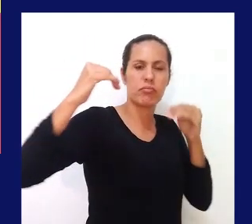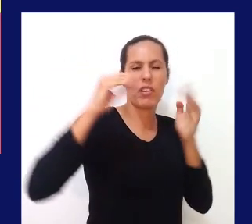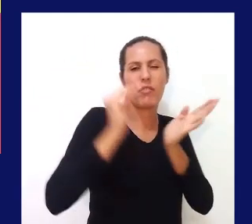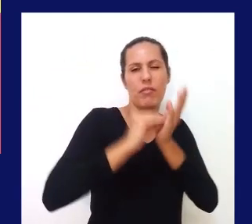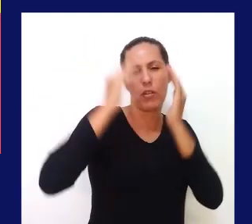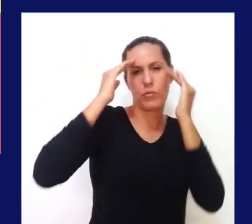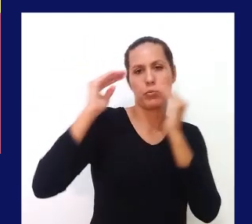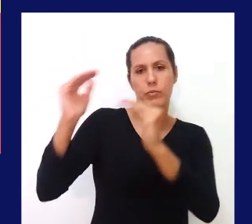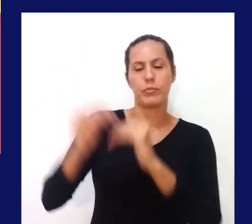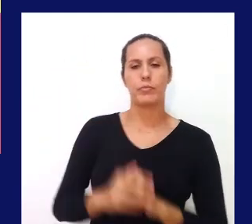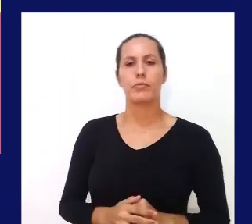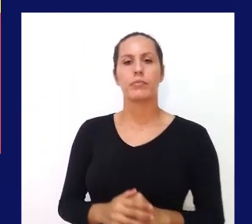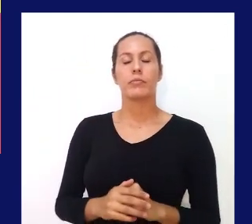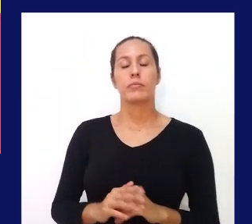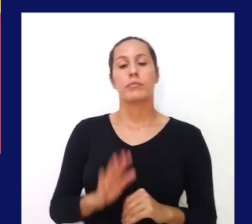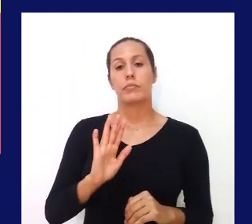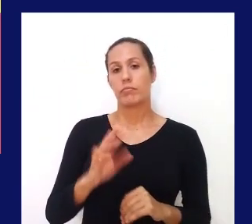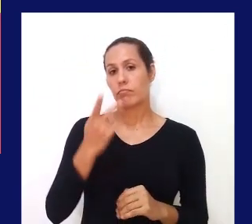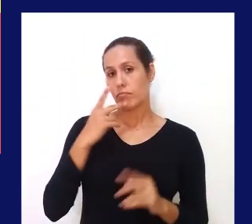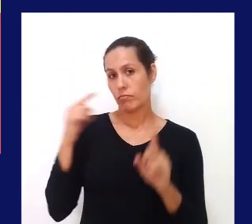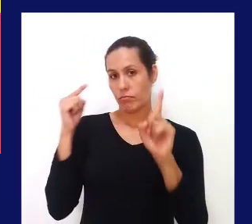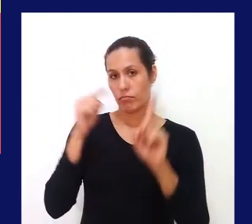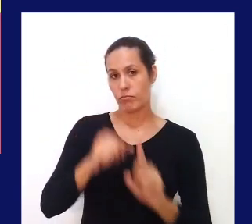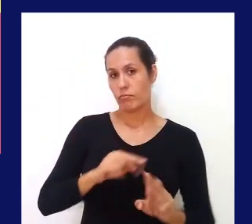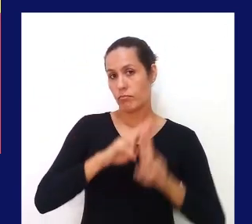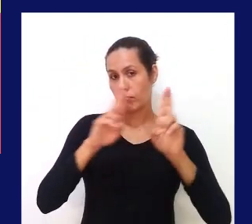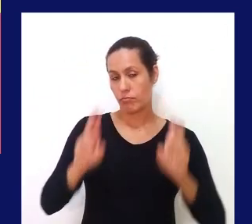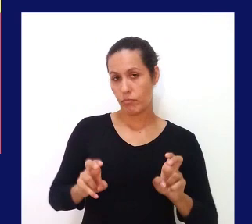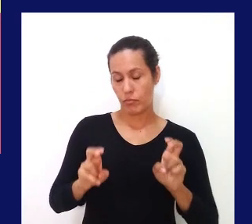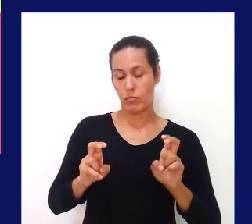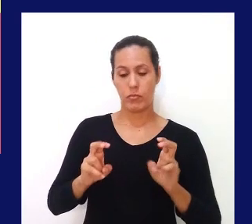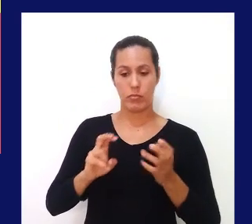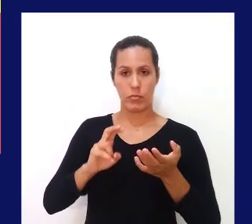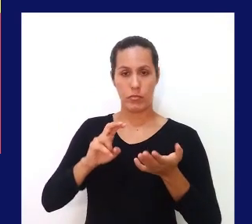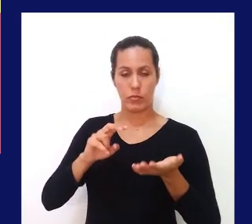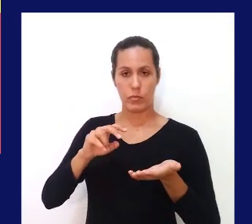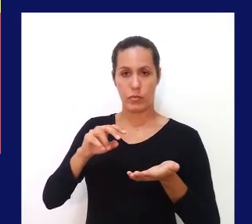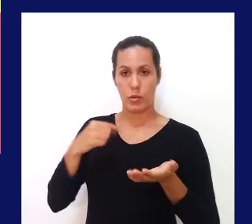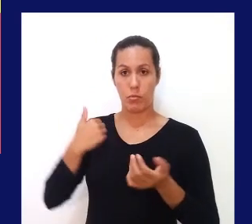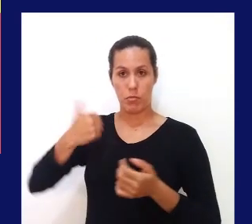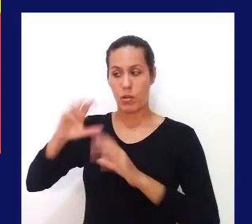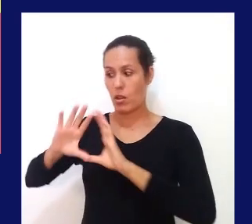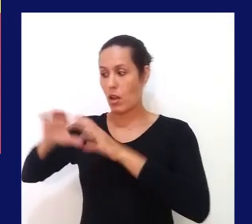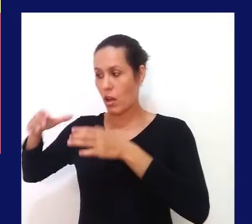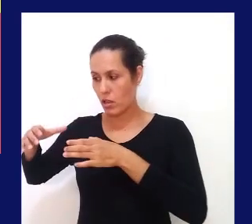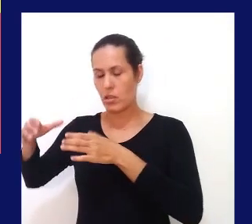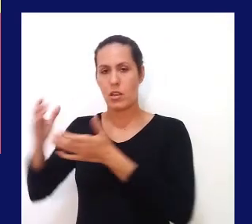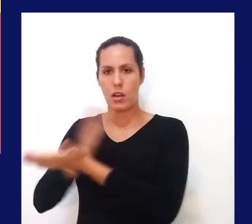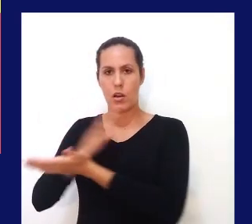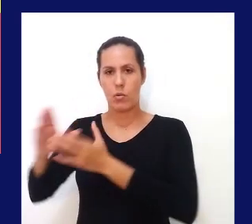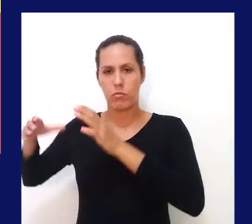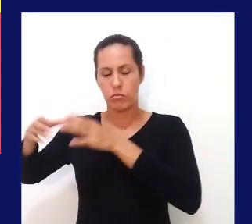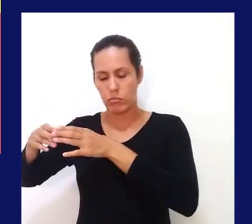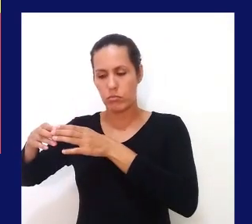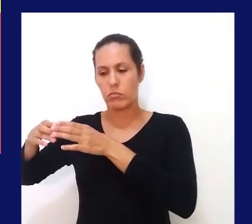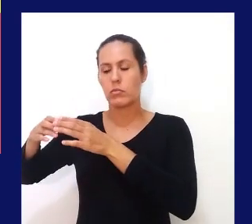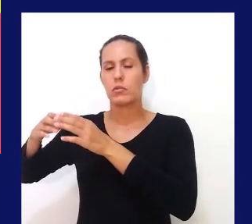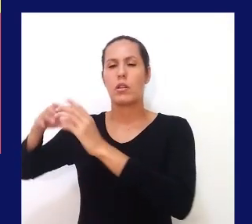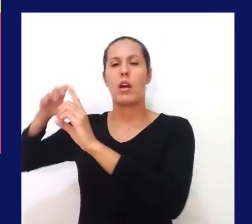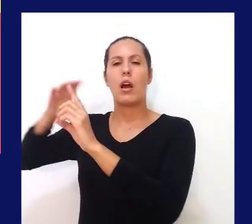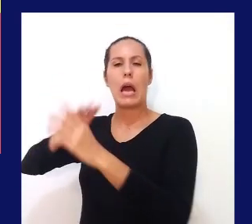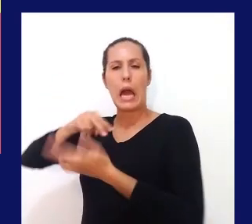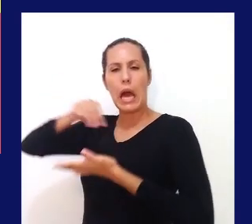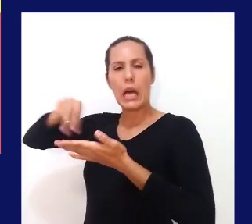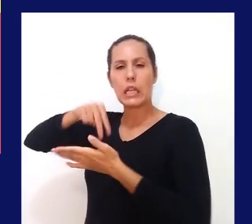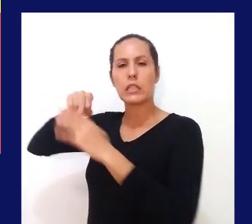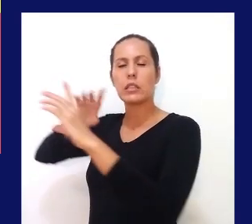gente tem justamente a observação da dança enquanto um religar à sua divindade que as pessoas